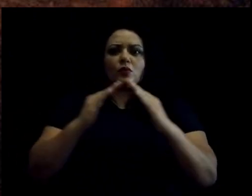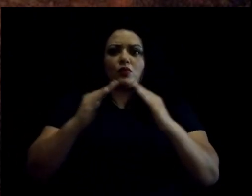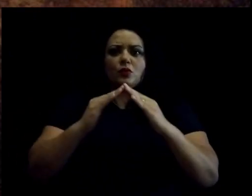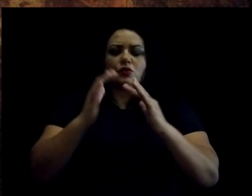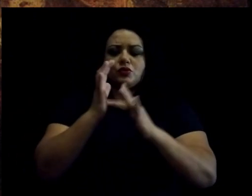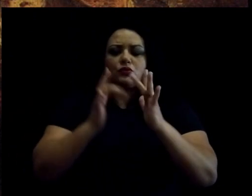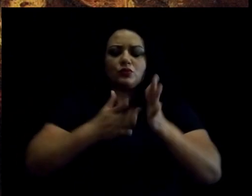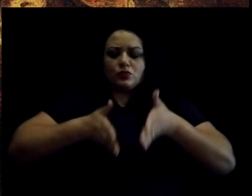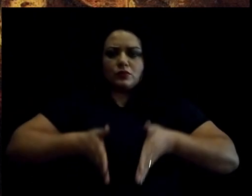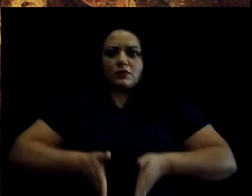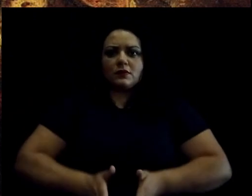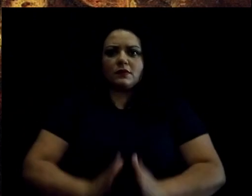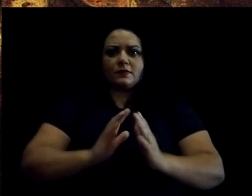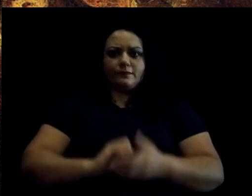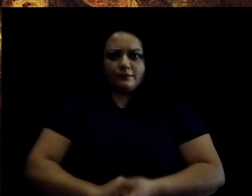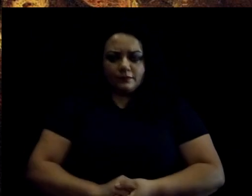Jesus, Emanuel.